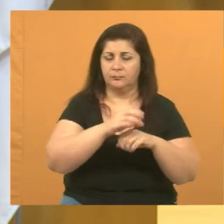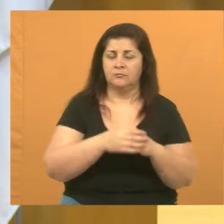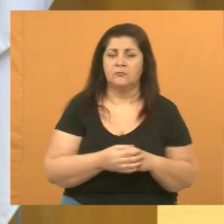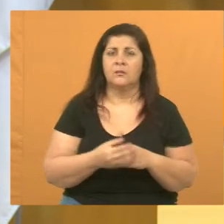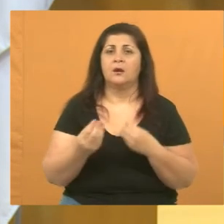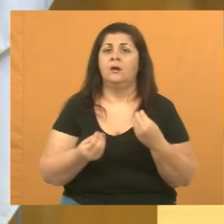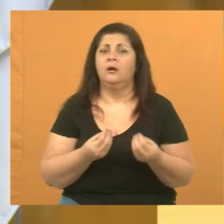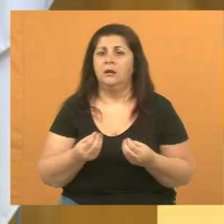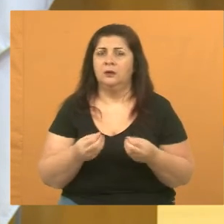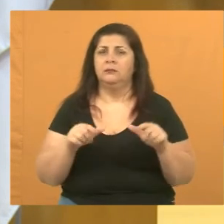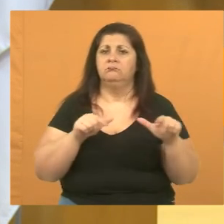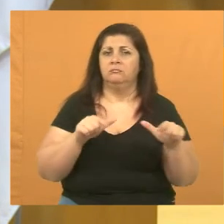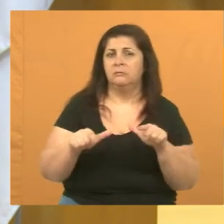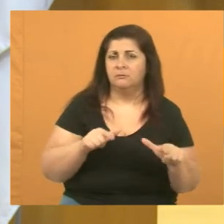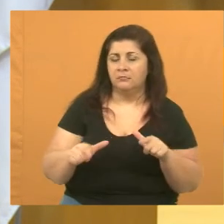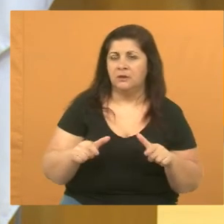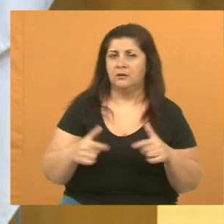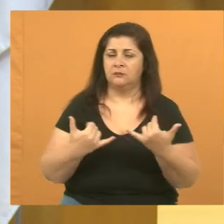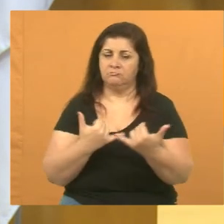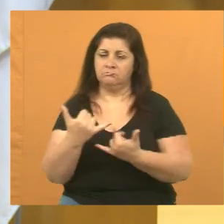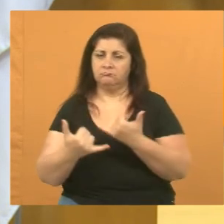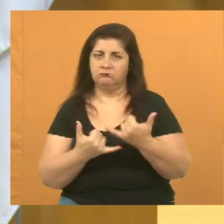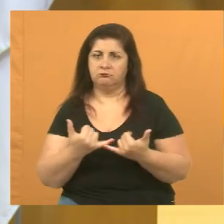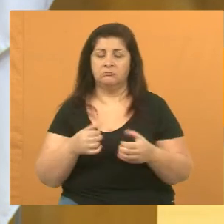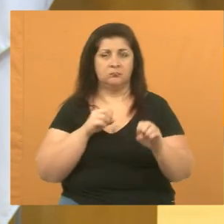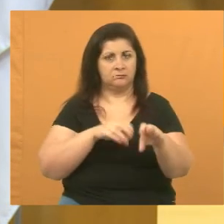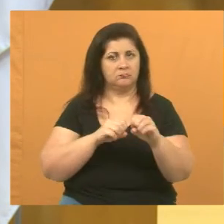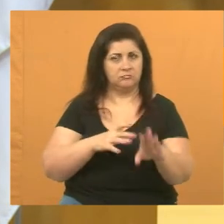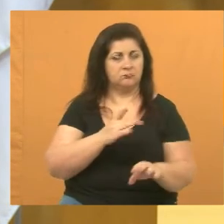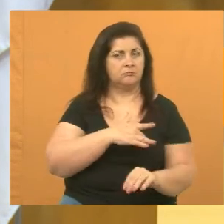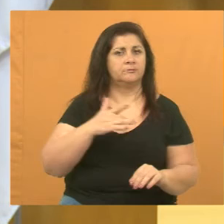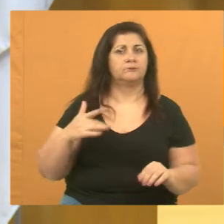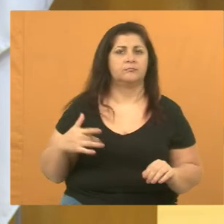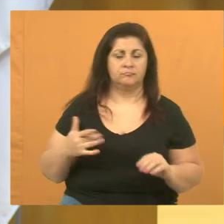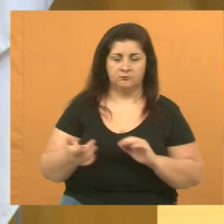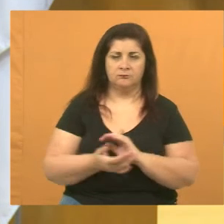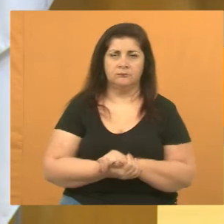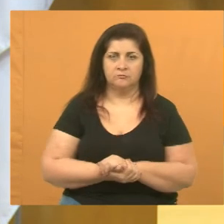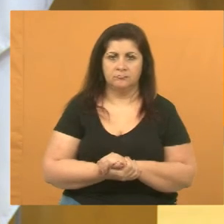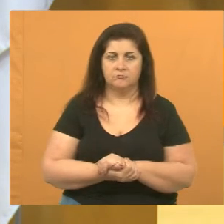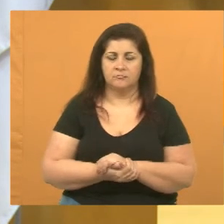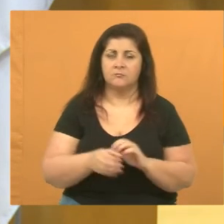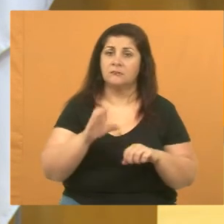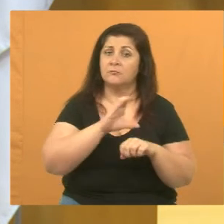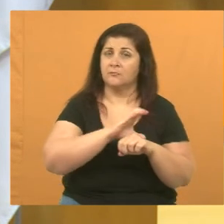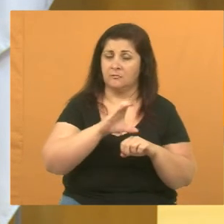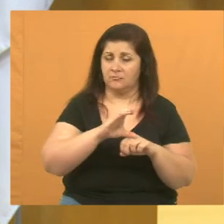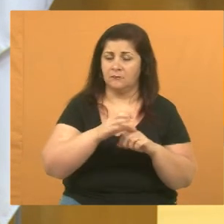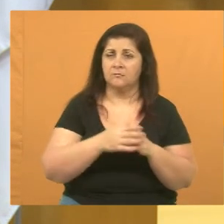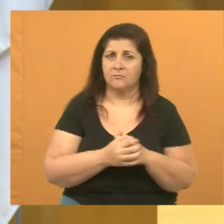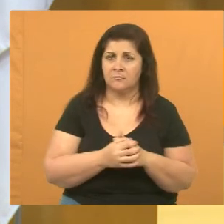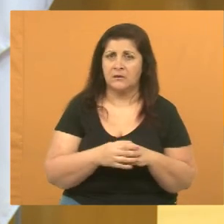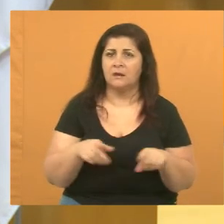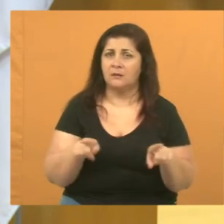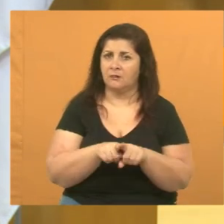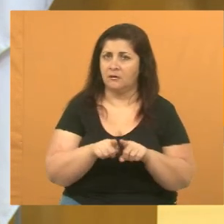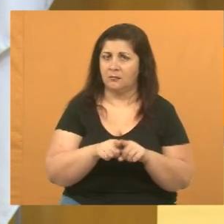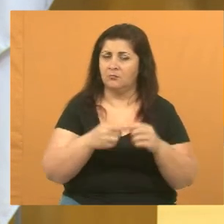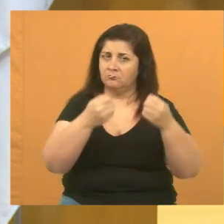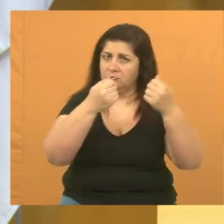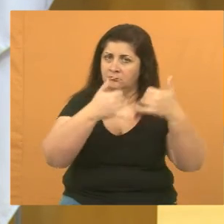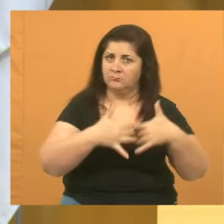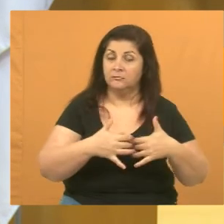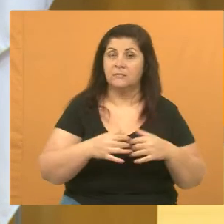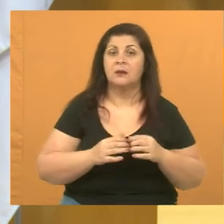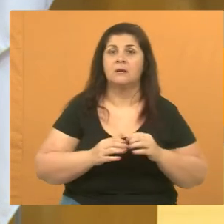como o trabalho, o lazer, a educação e a saúde. A Constituição Federal ainda prevê que a